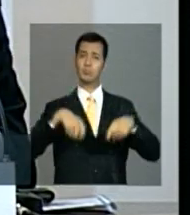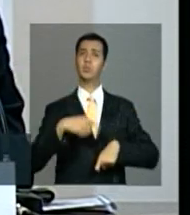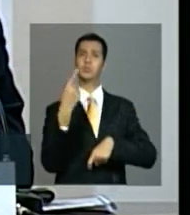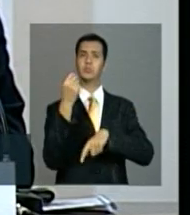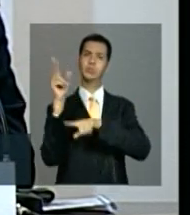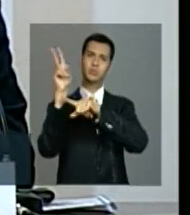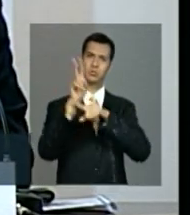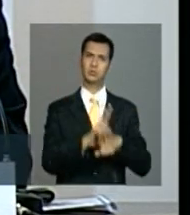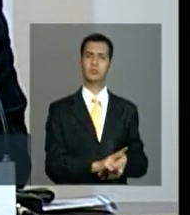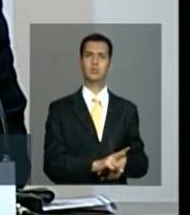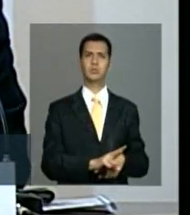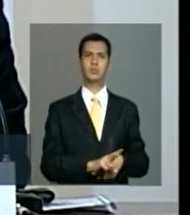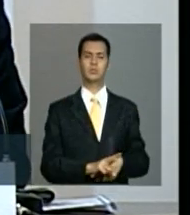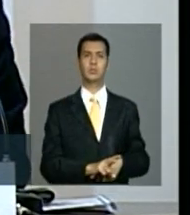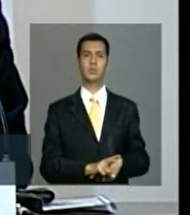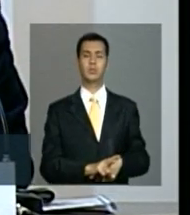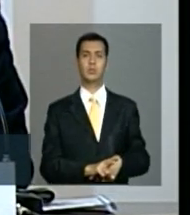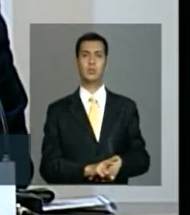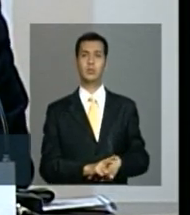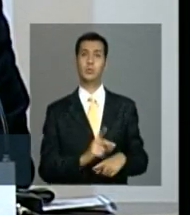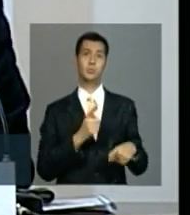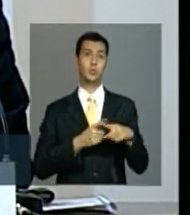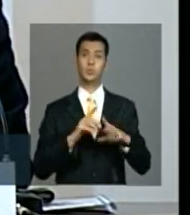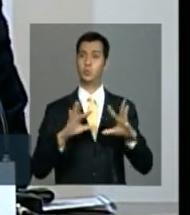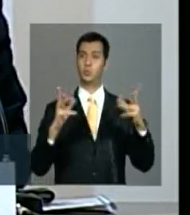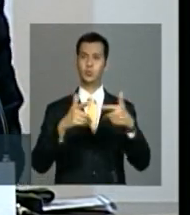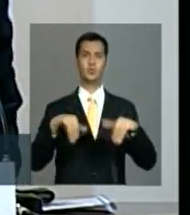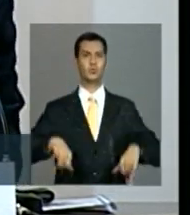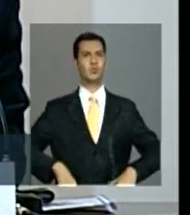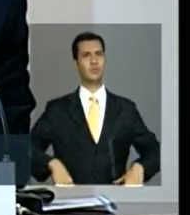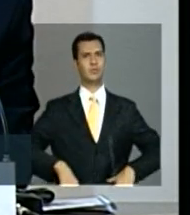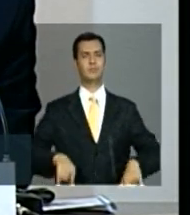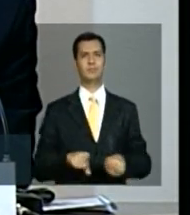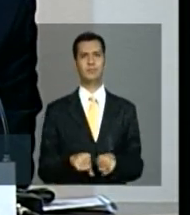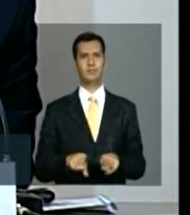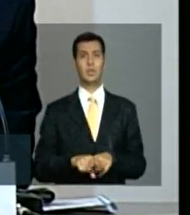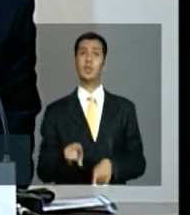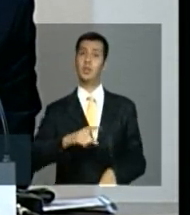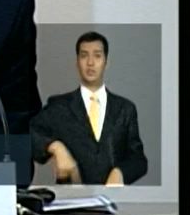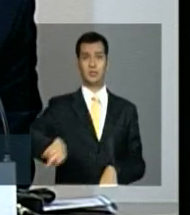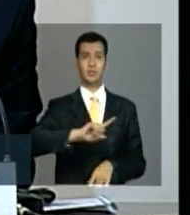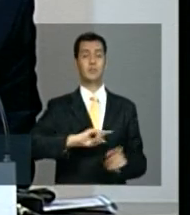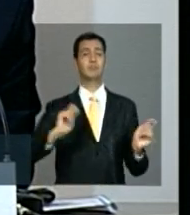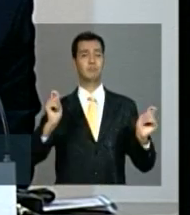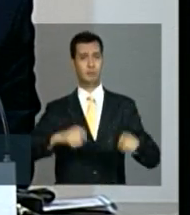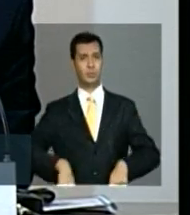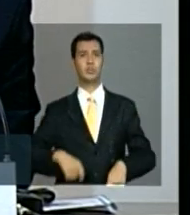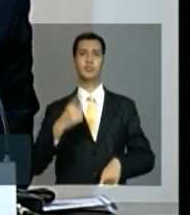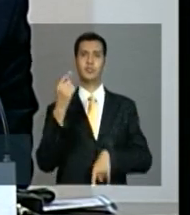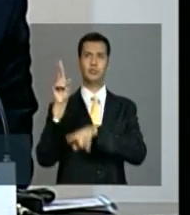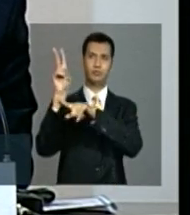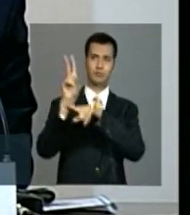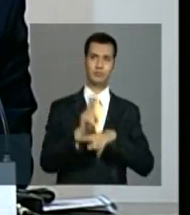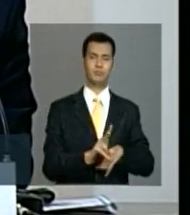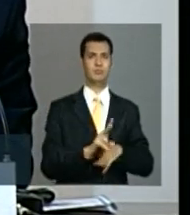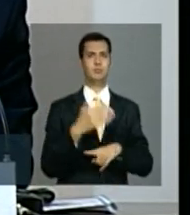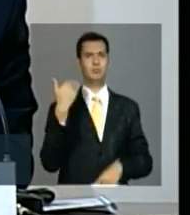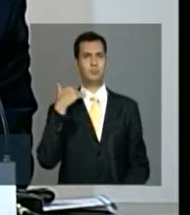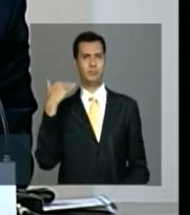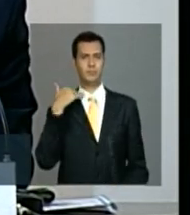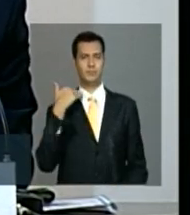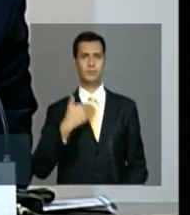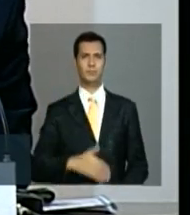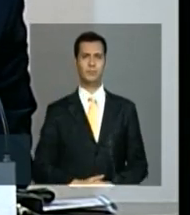pela redução das atividades econômicas no interior do Nordeste e eles poderão também demandar esses recursos que